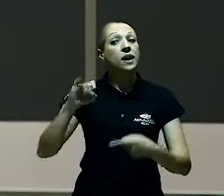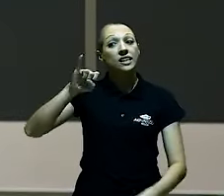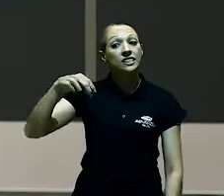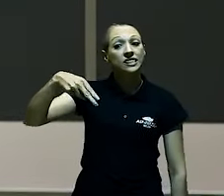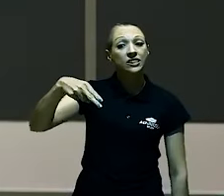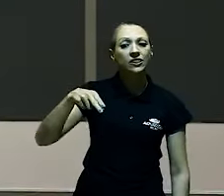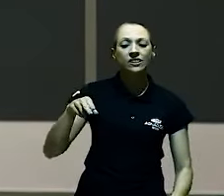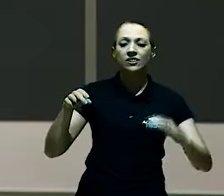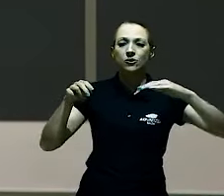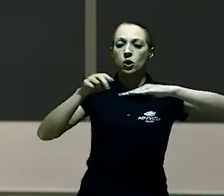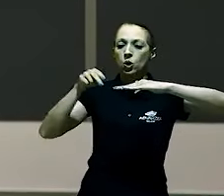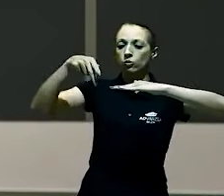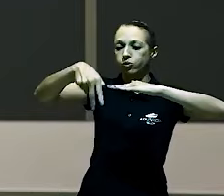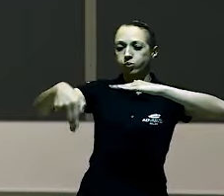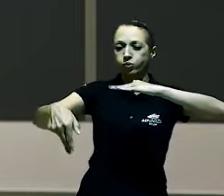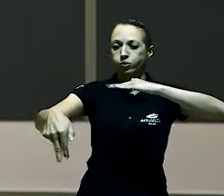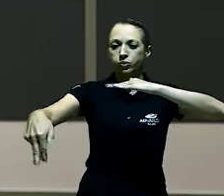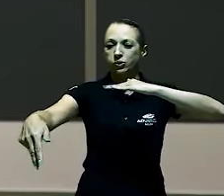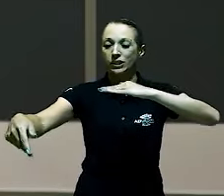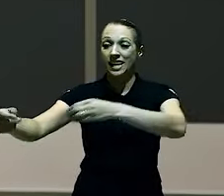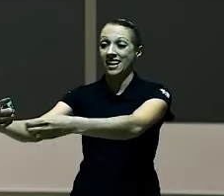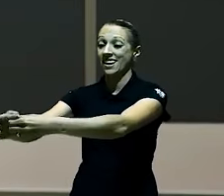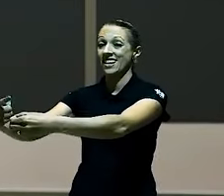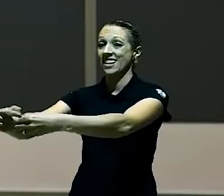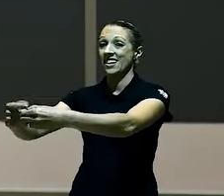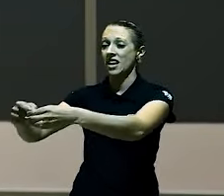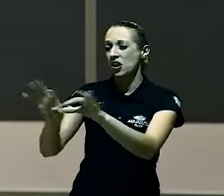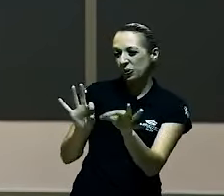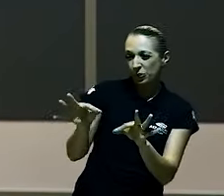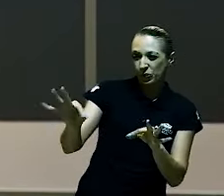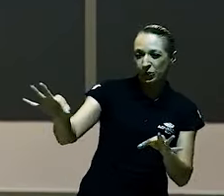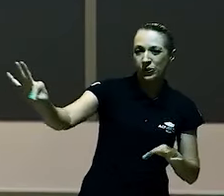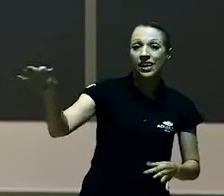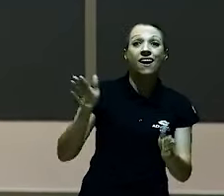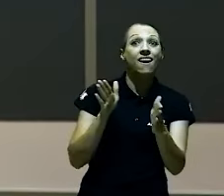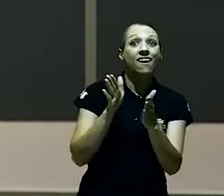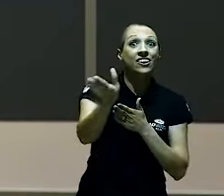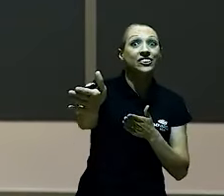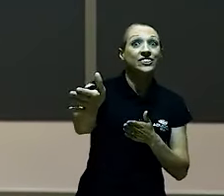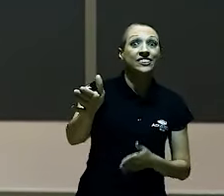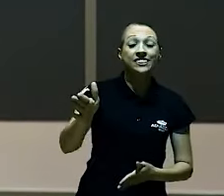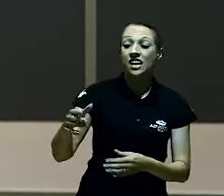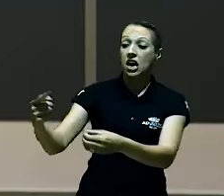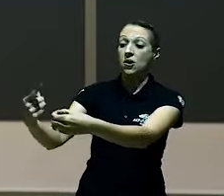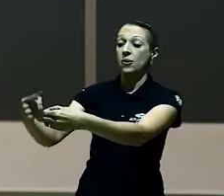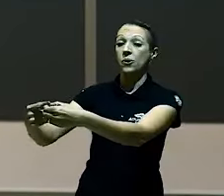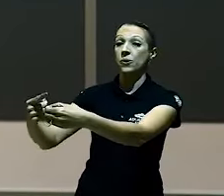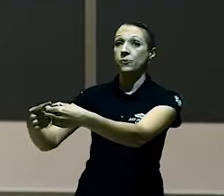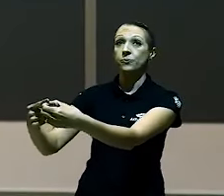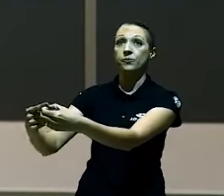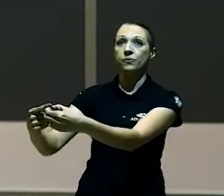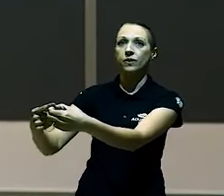e no versículo 3 o texto diz: Jonas se levantou para fugir da presença do Senhor para Tarsis, desceu para Jope, foi no